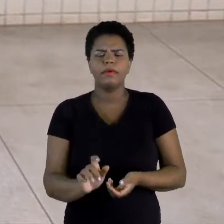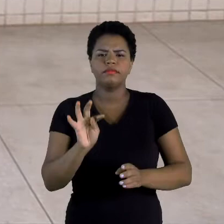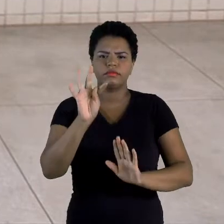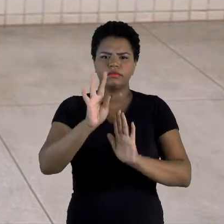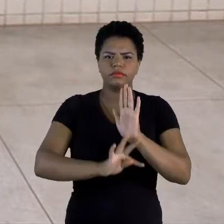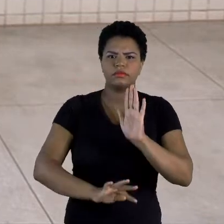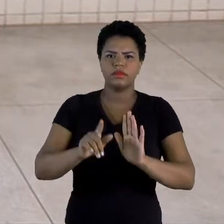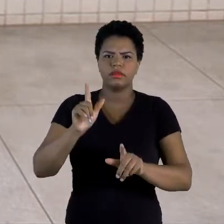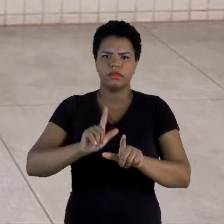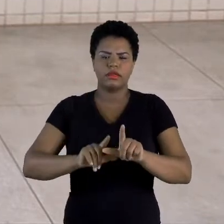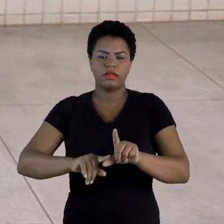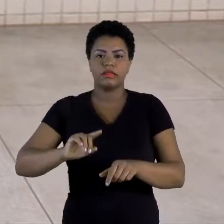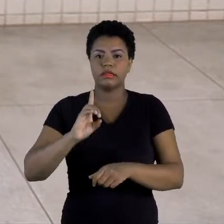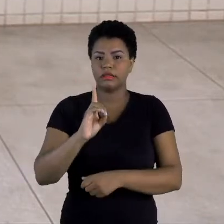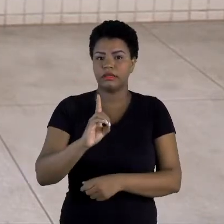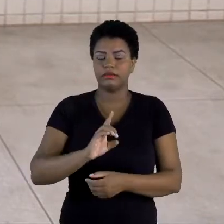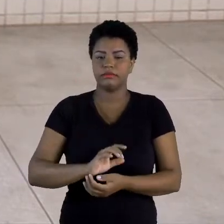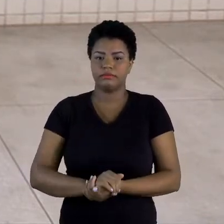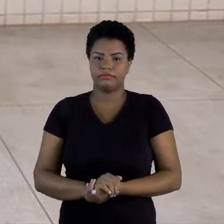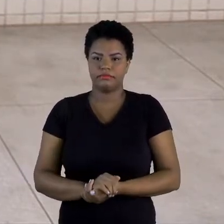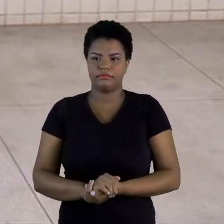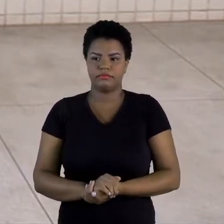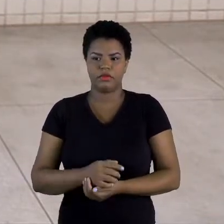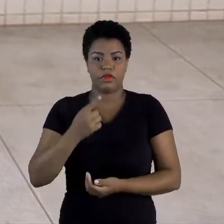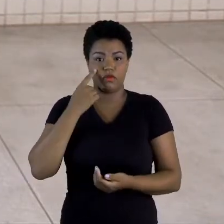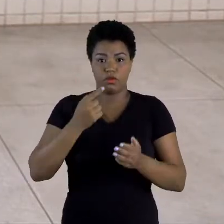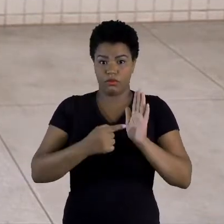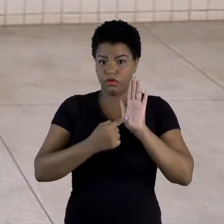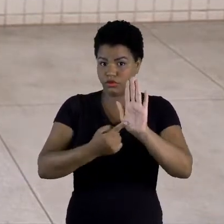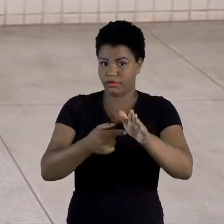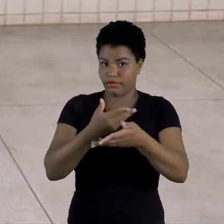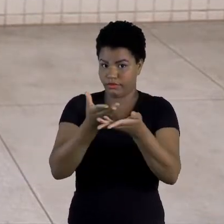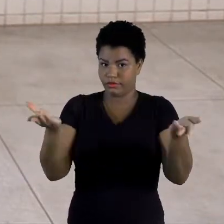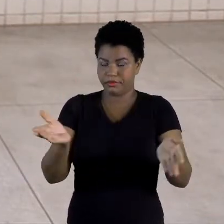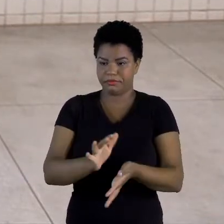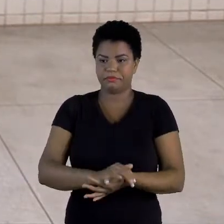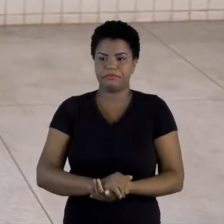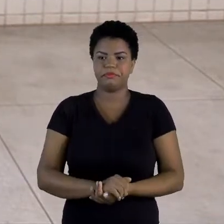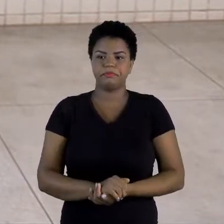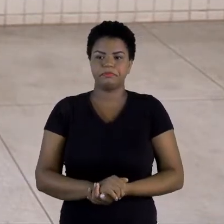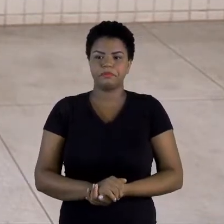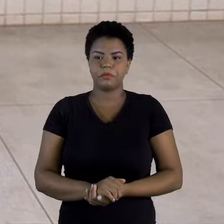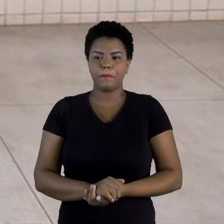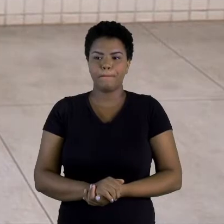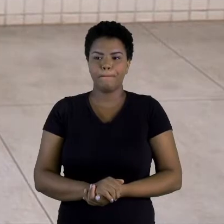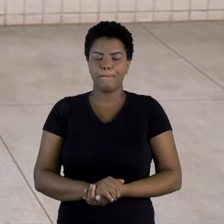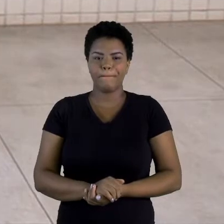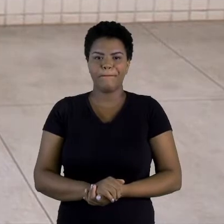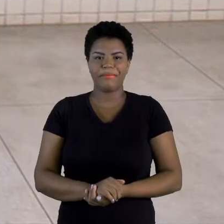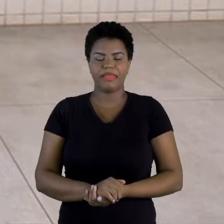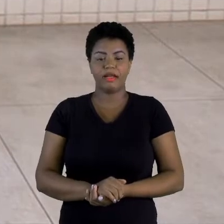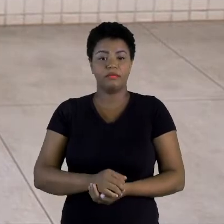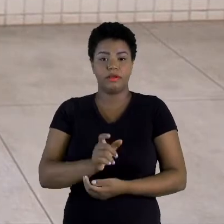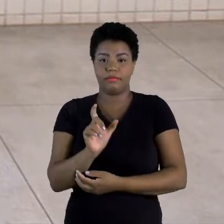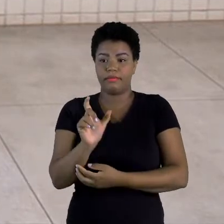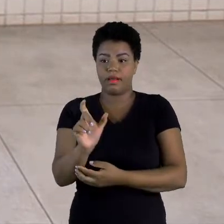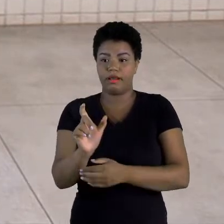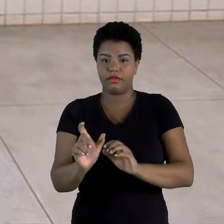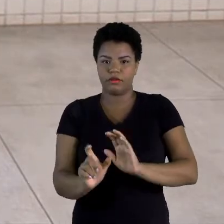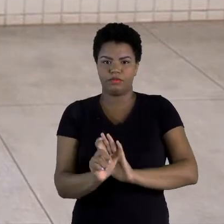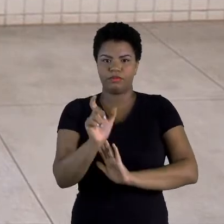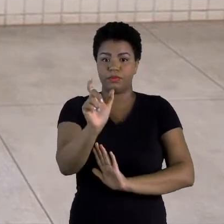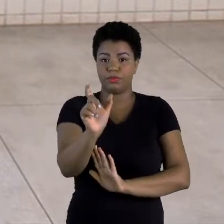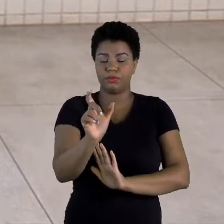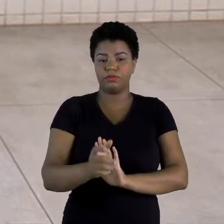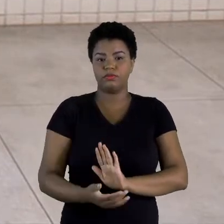que tem a letra D? Eu vou mostrar para vocês. Olha só. As palavras que nós destacamos foi, ó, a